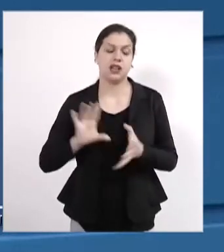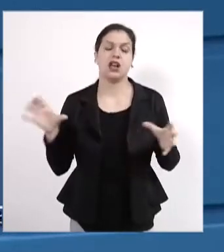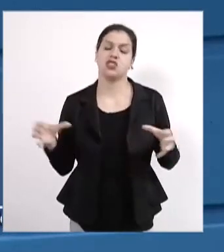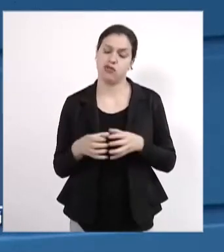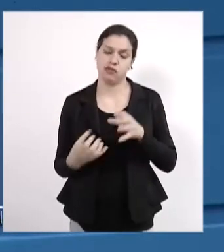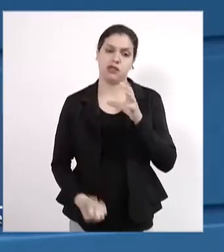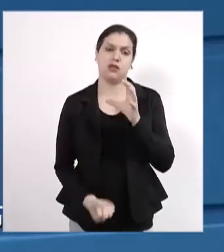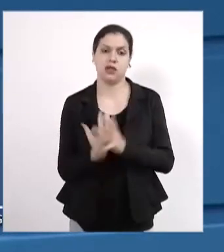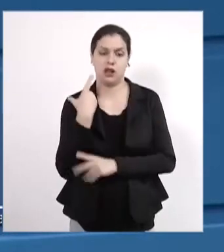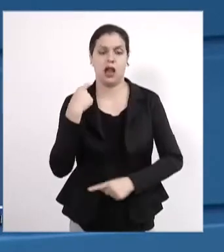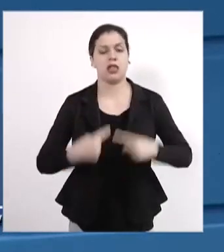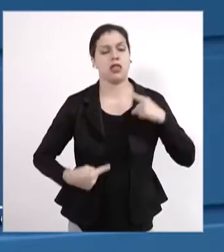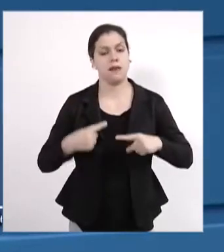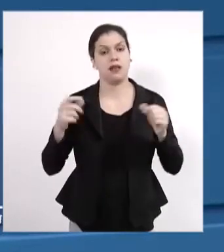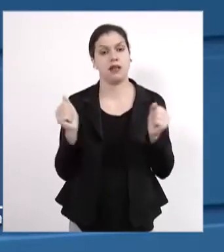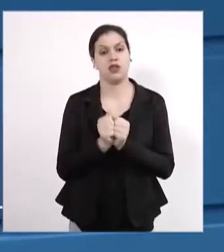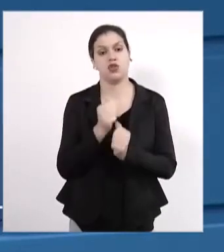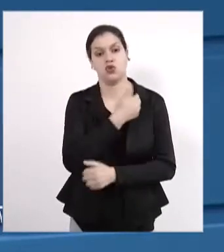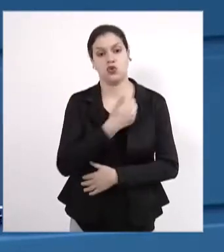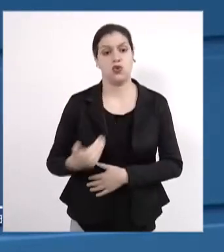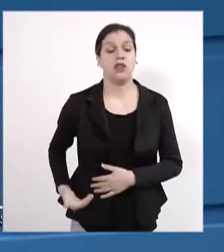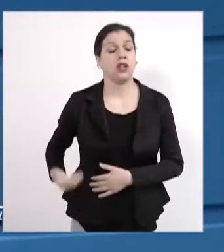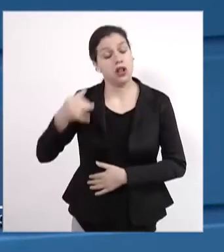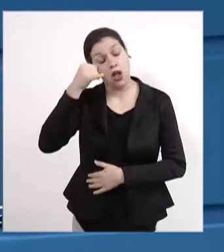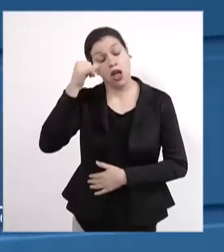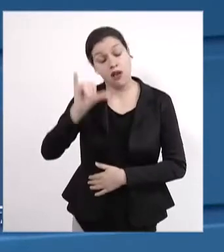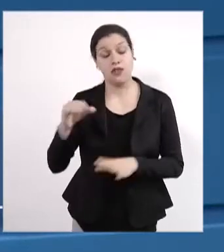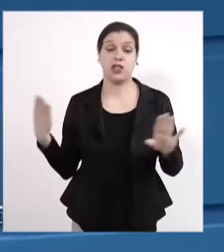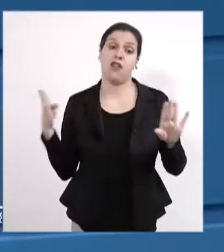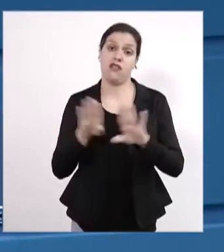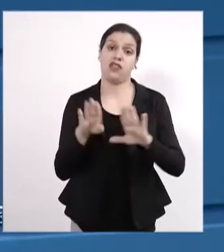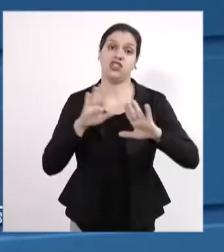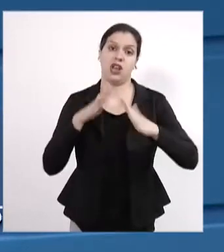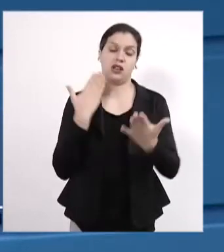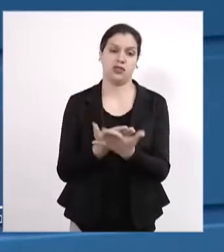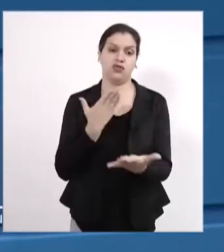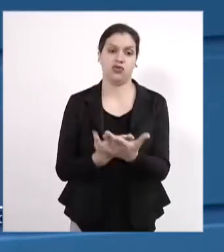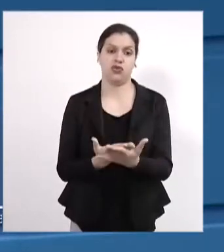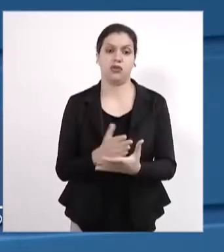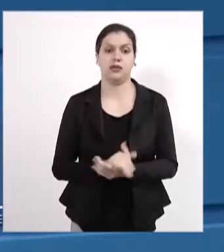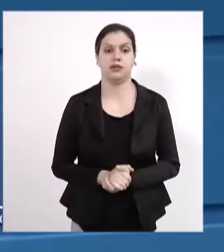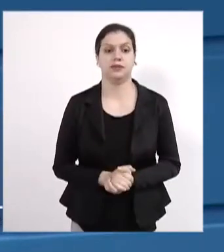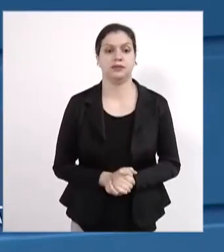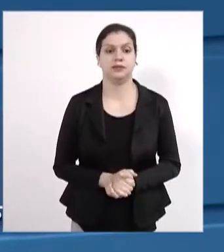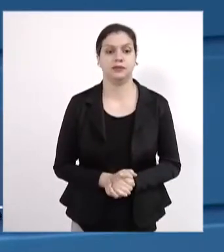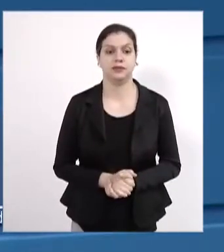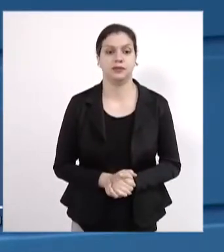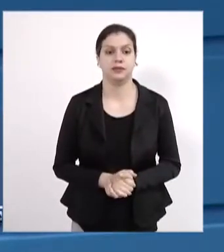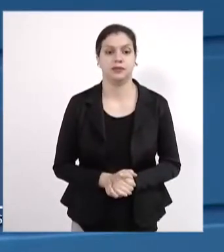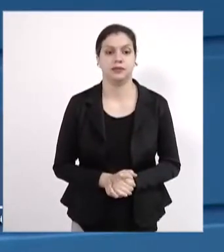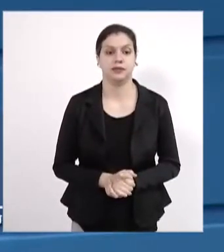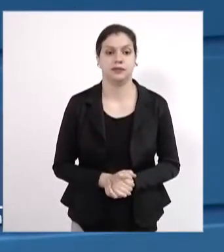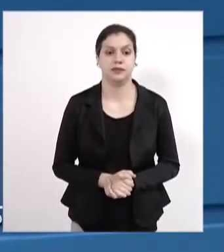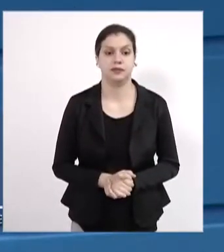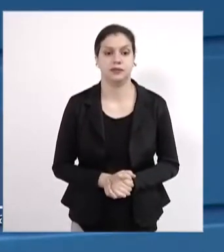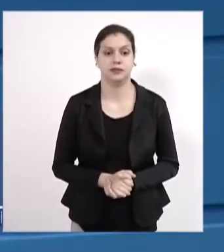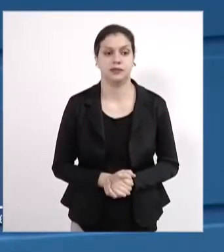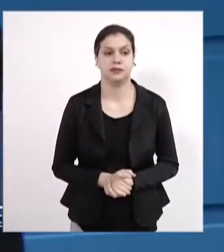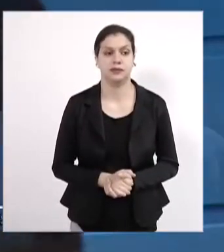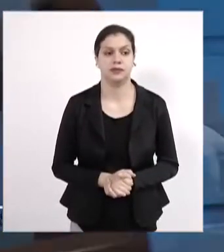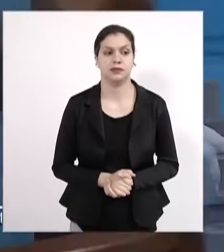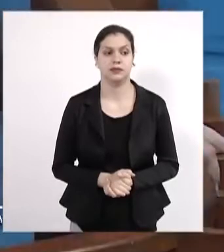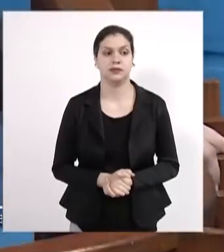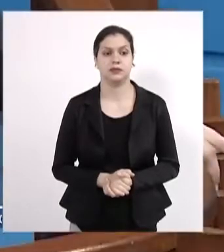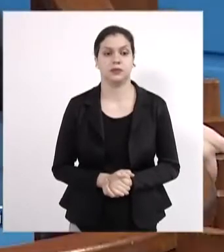para debater com o governo e evitar o fechamento dessas escolas, principalmente essas que estão acima da média. Obrigado pela